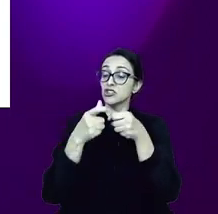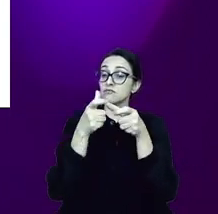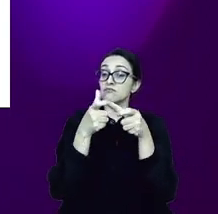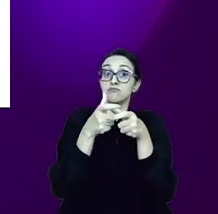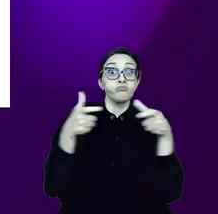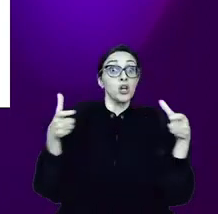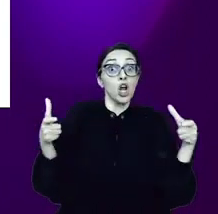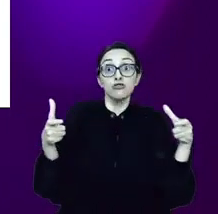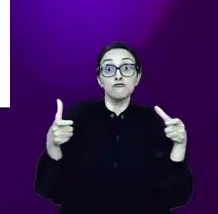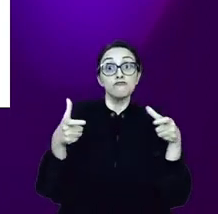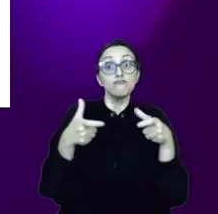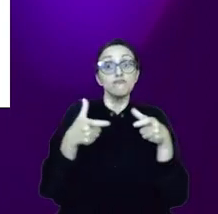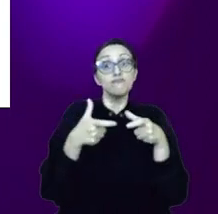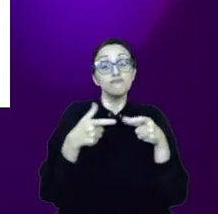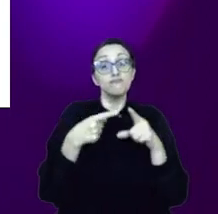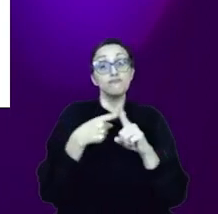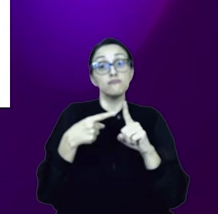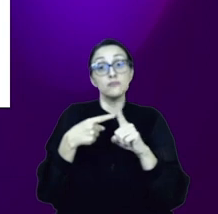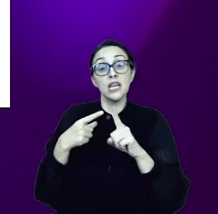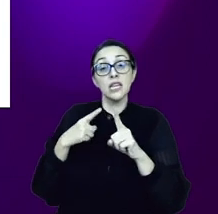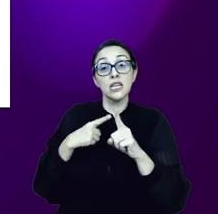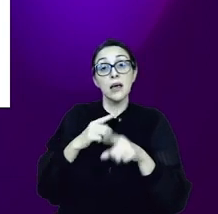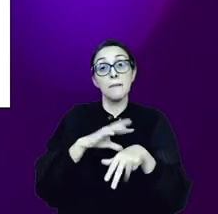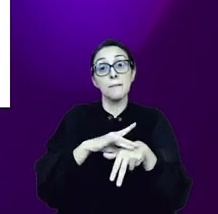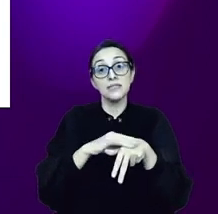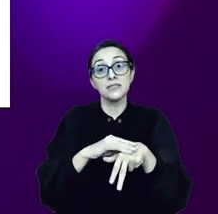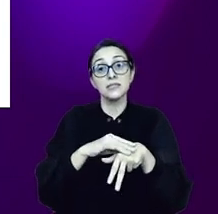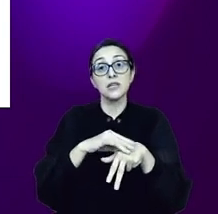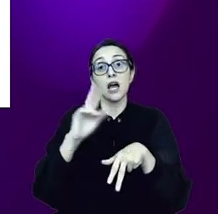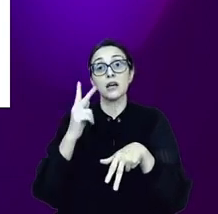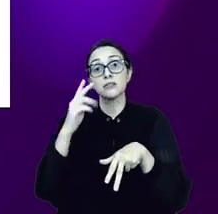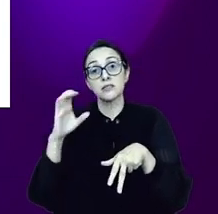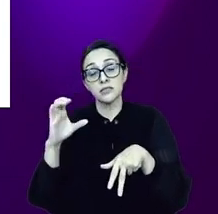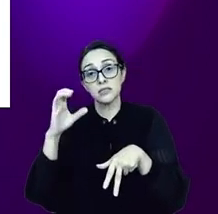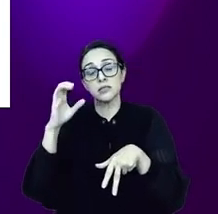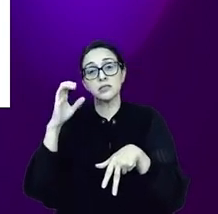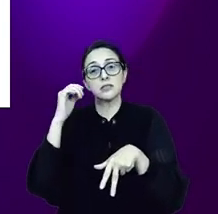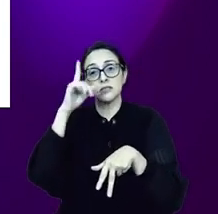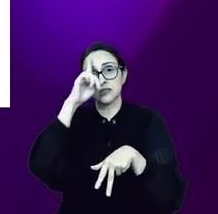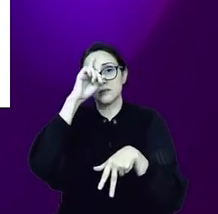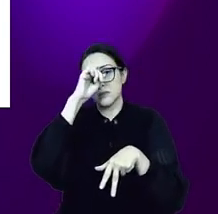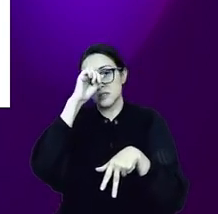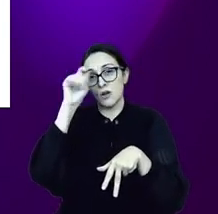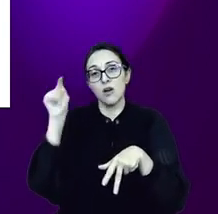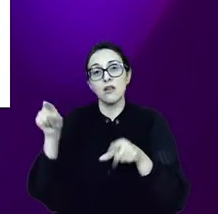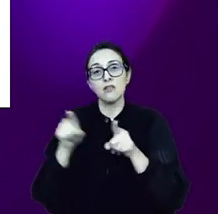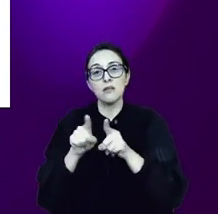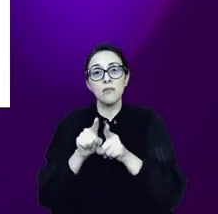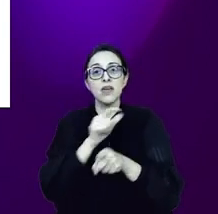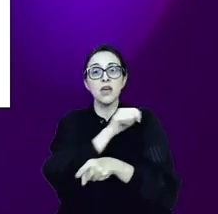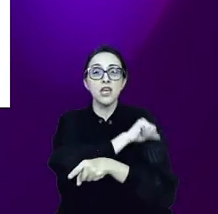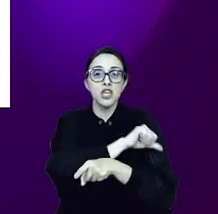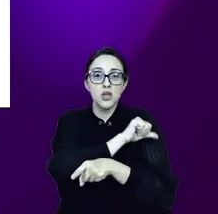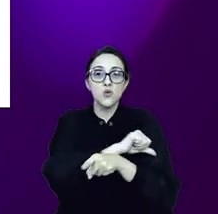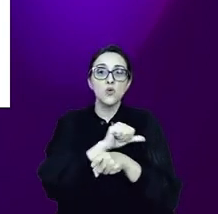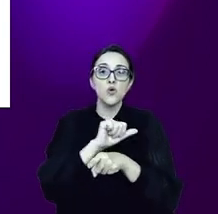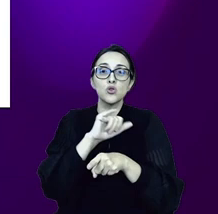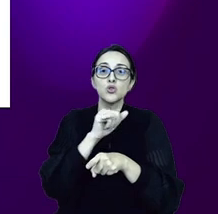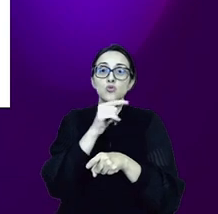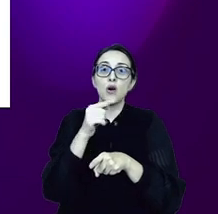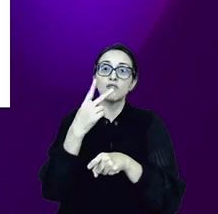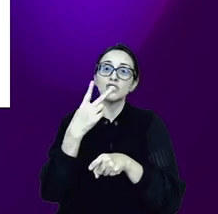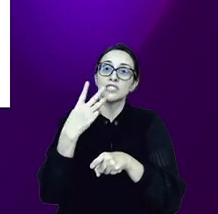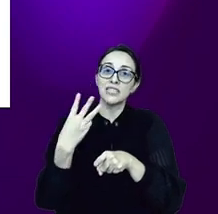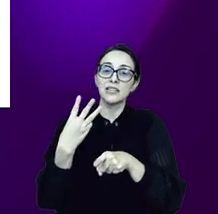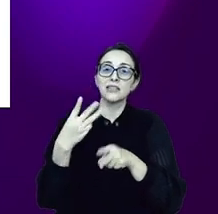hoje, nós temos um número grande de pacientes no Hospital das Clínicas, em vários hospitais públicos do Rio de Janeiro, o João 23 é um grande centro em